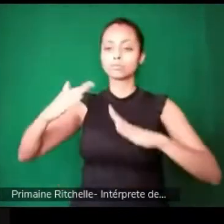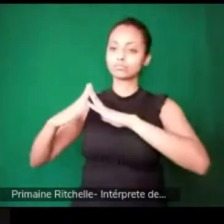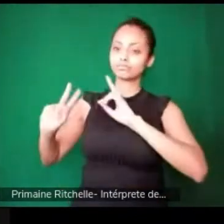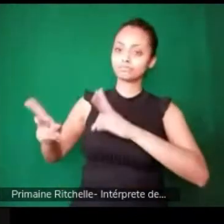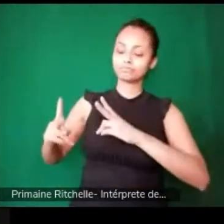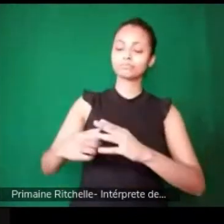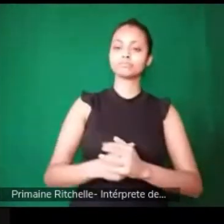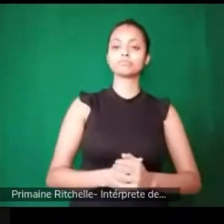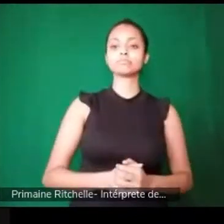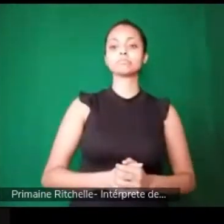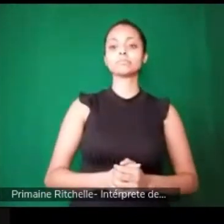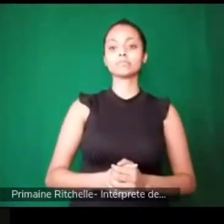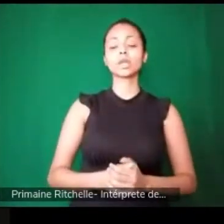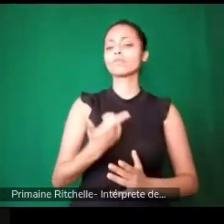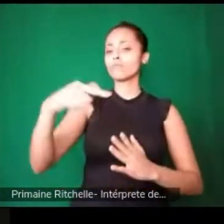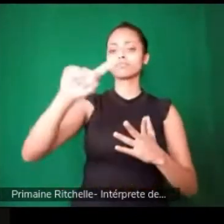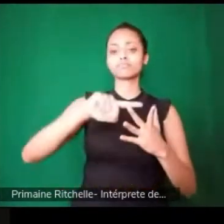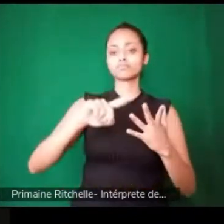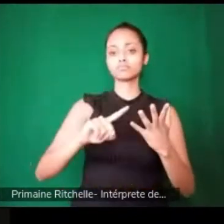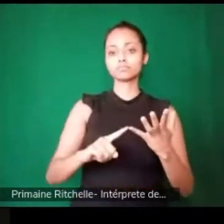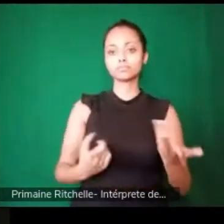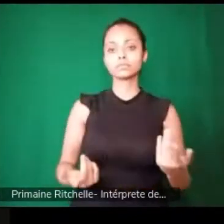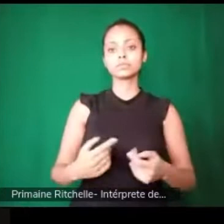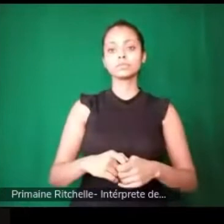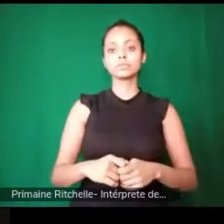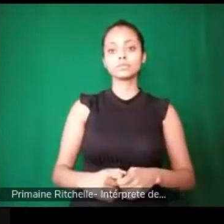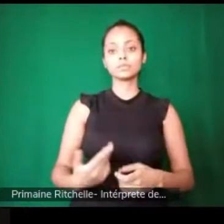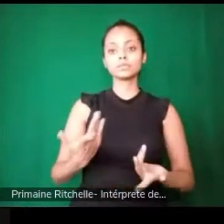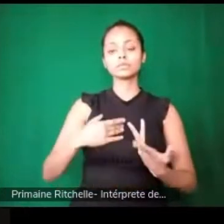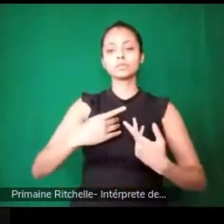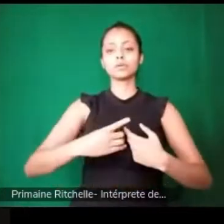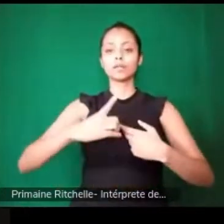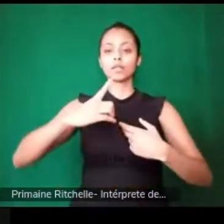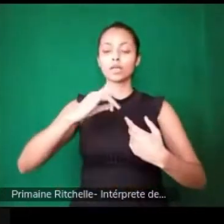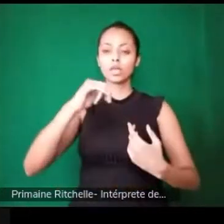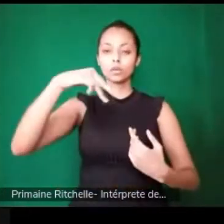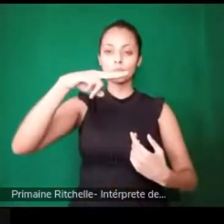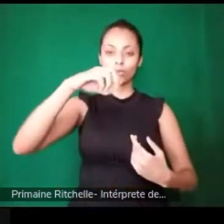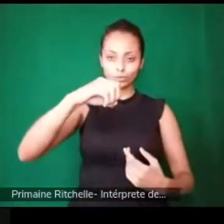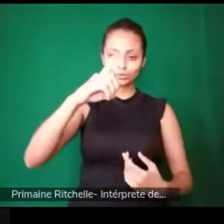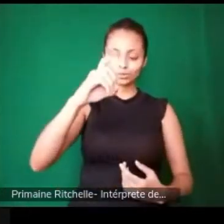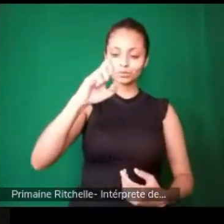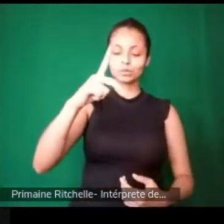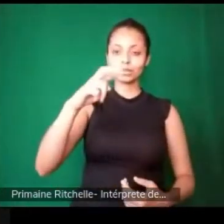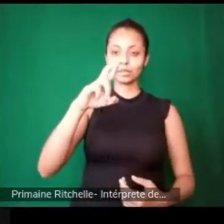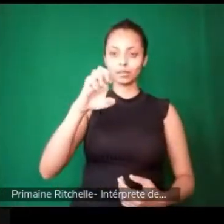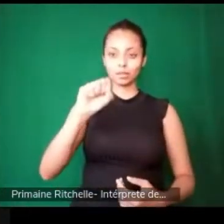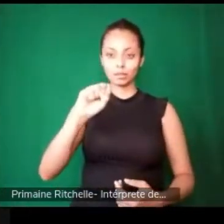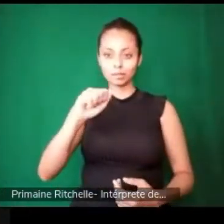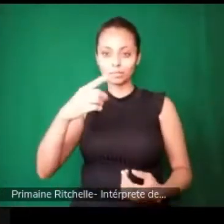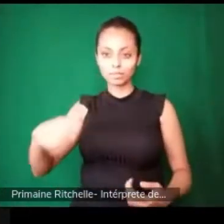As outras condições também são as pessoas que têm imunodepressão ou imunossupressão, doenças renais crônicas em